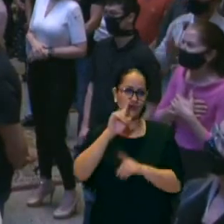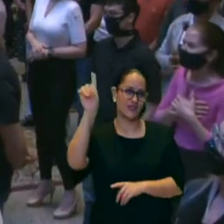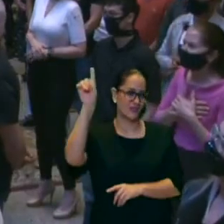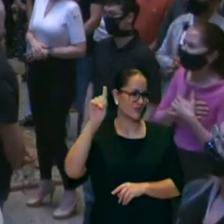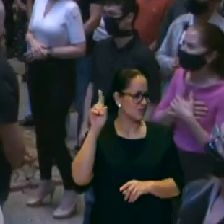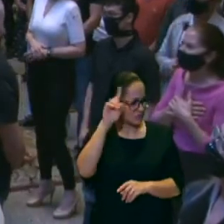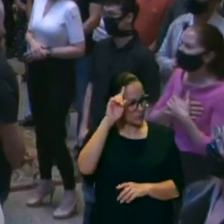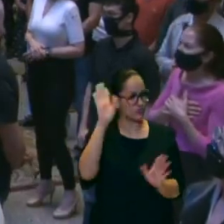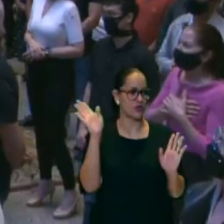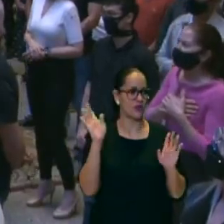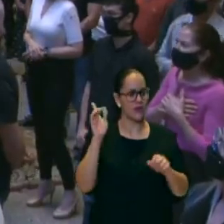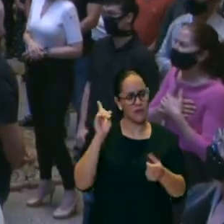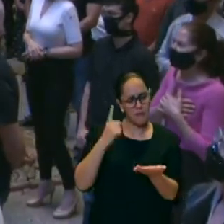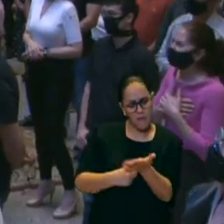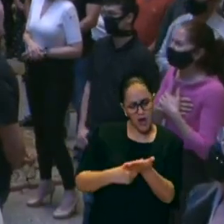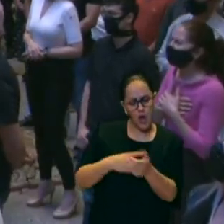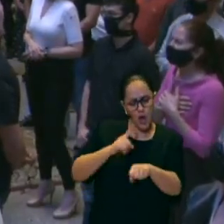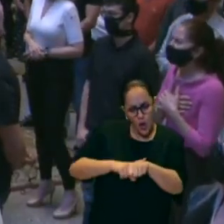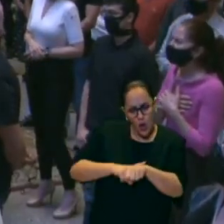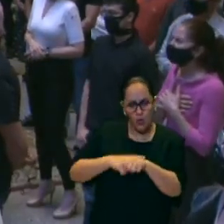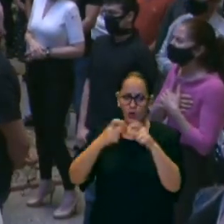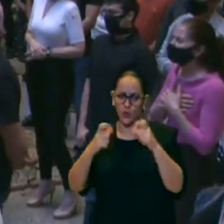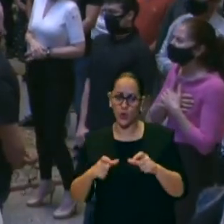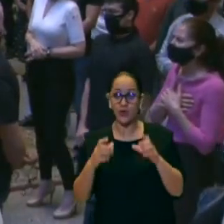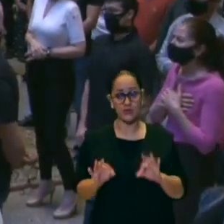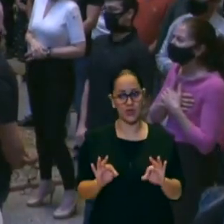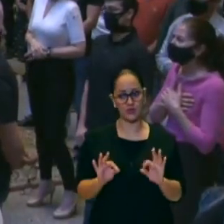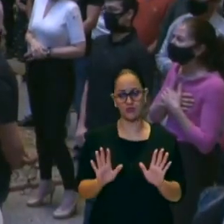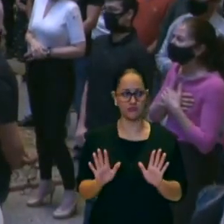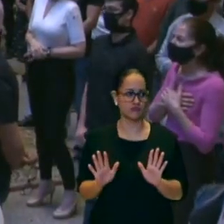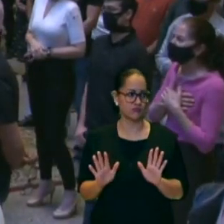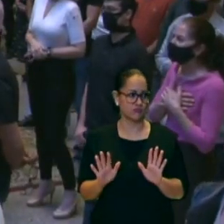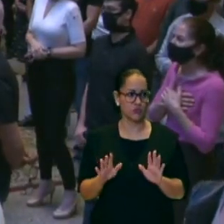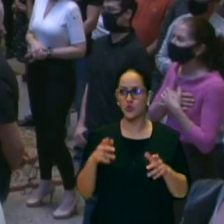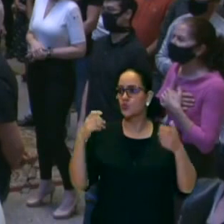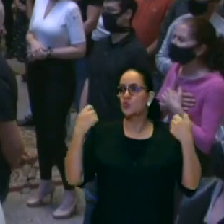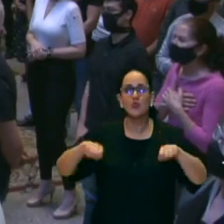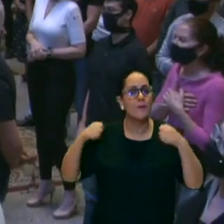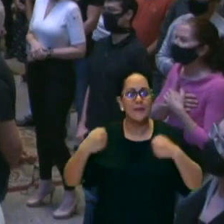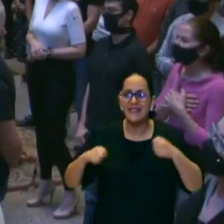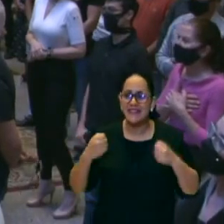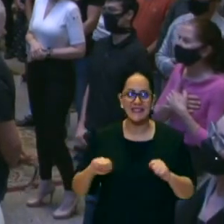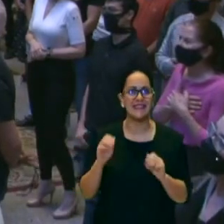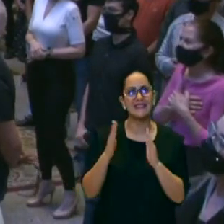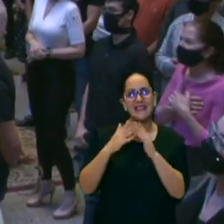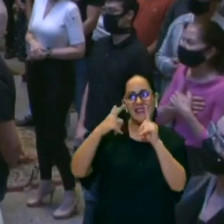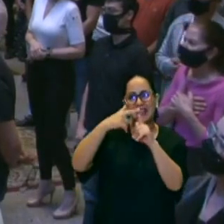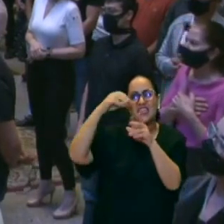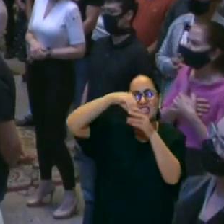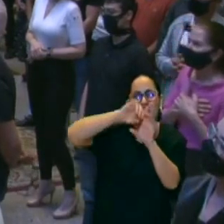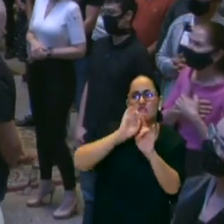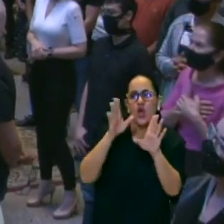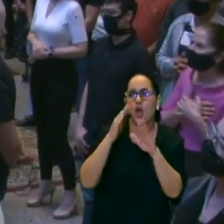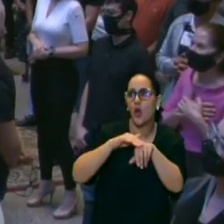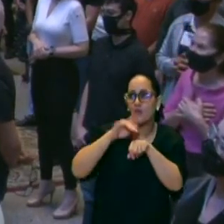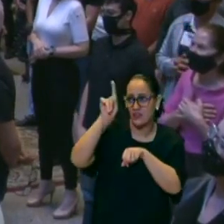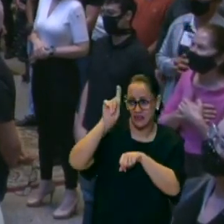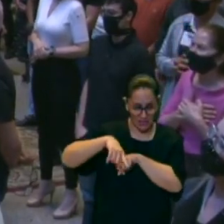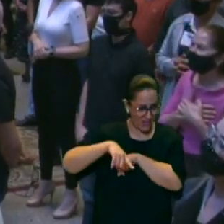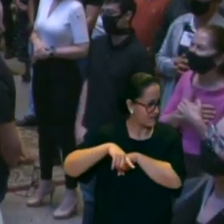e o lugar, e Ele vai estar lá, tá? Você não precisa estar no templo para falar com o Senhor